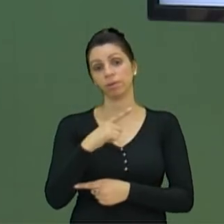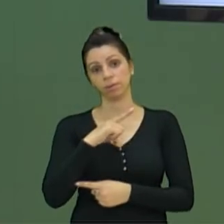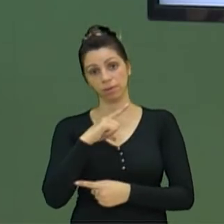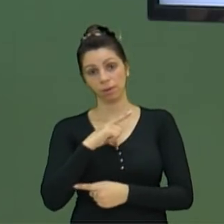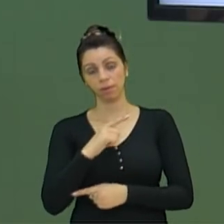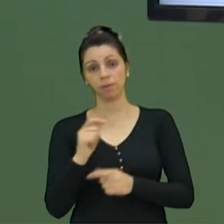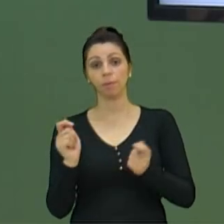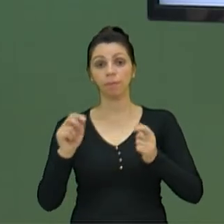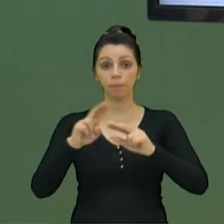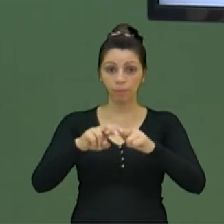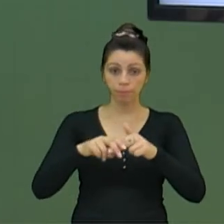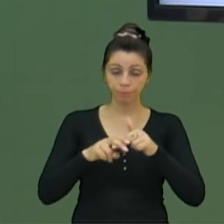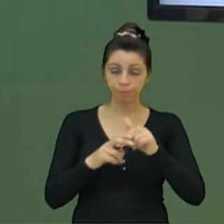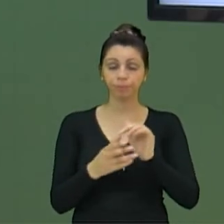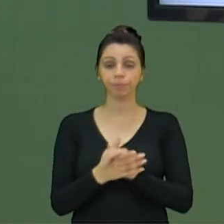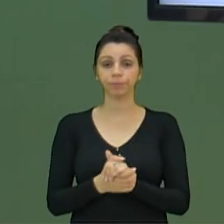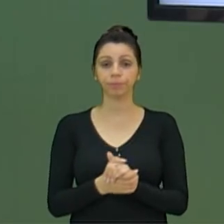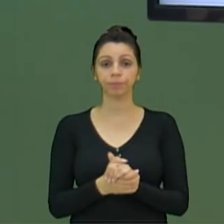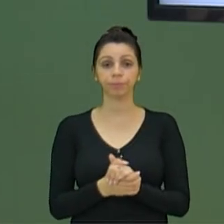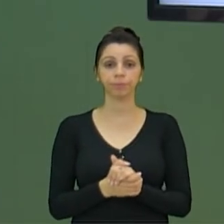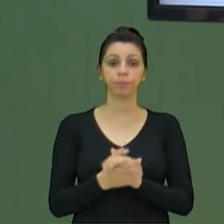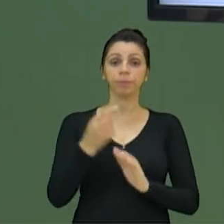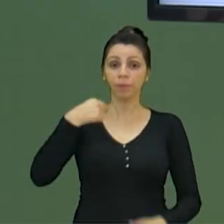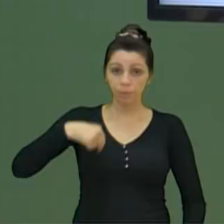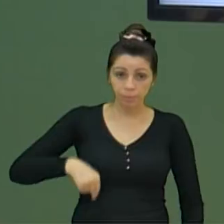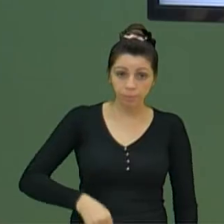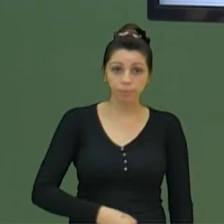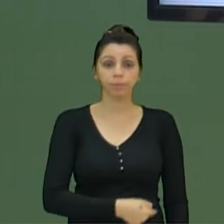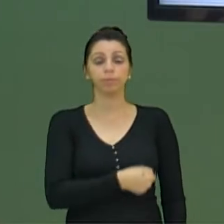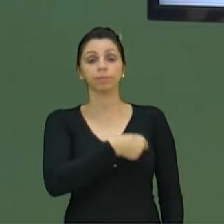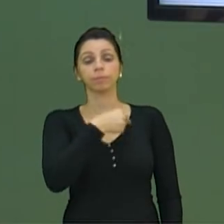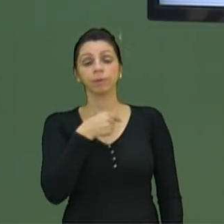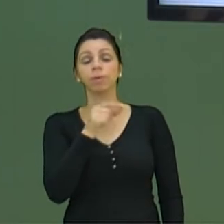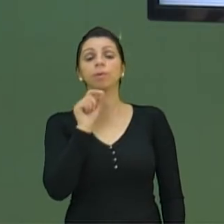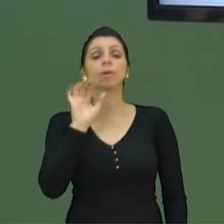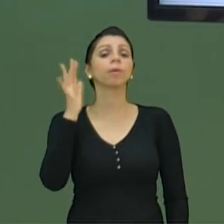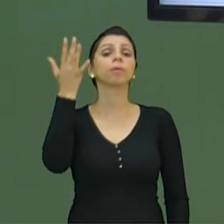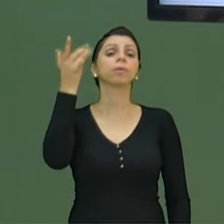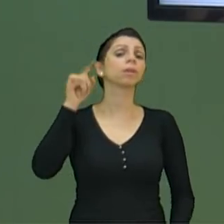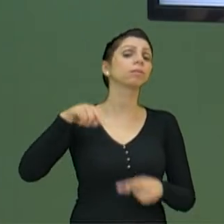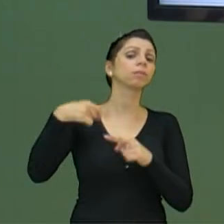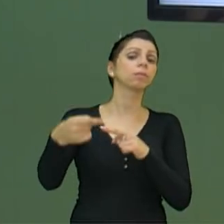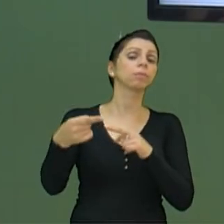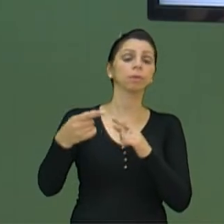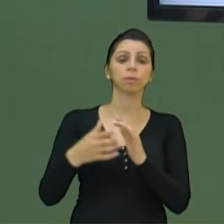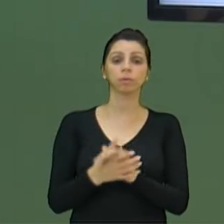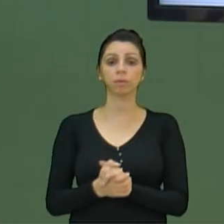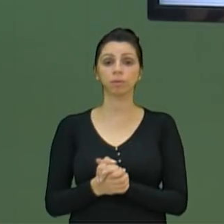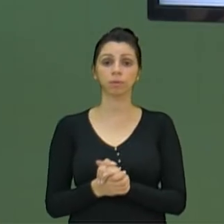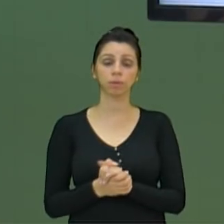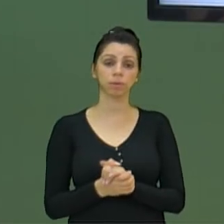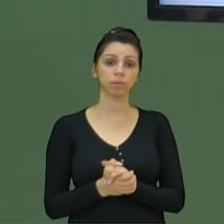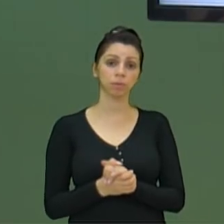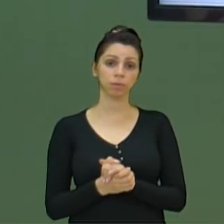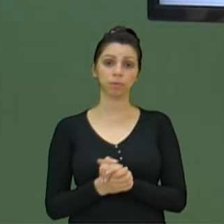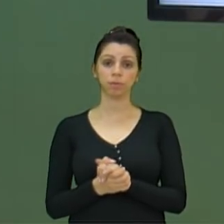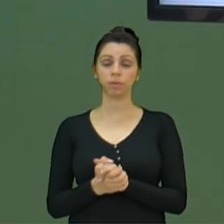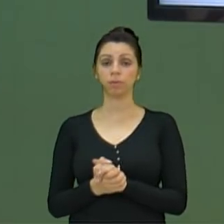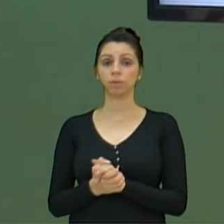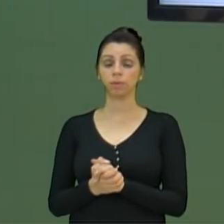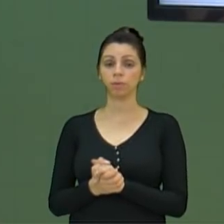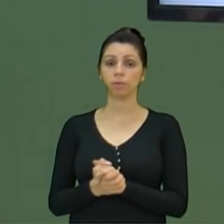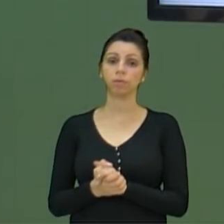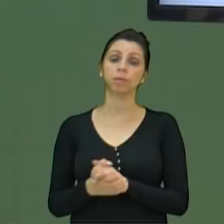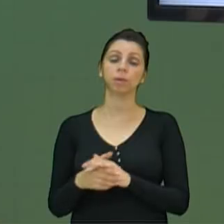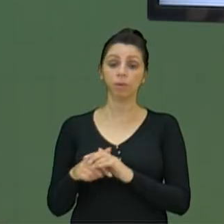sangue arterial. Circulou pelo corpo esse sangue, o que vai acontecer com ele? Ele vai acabar se enchendo de